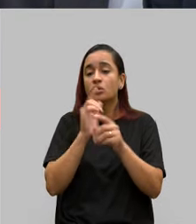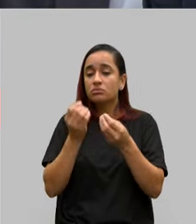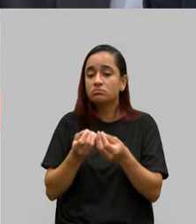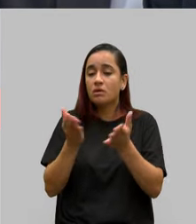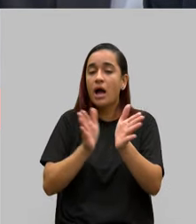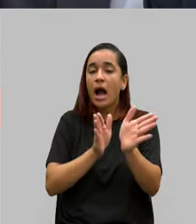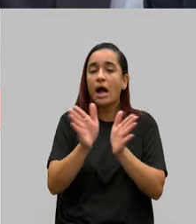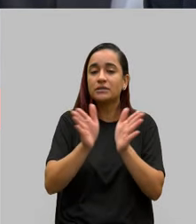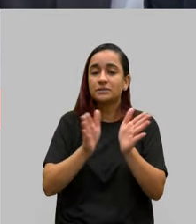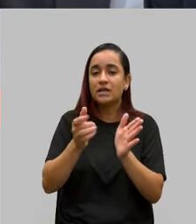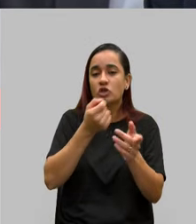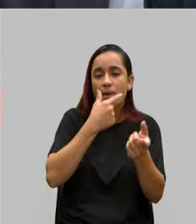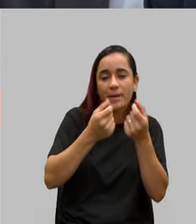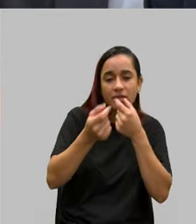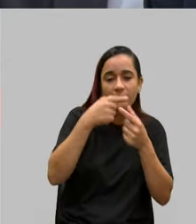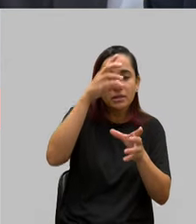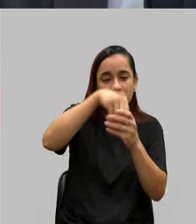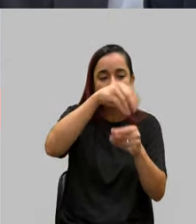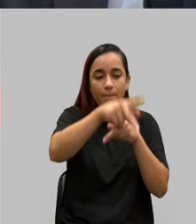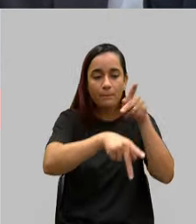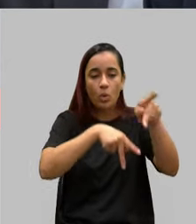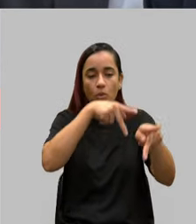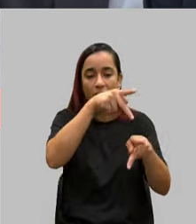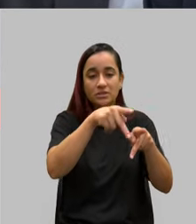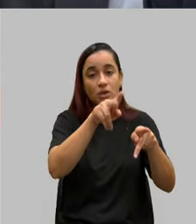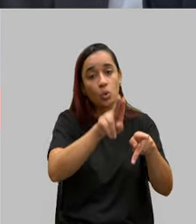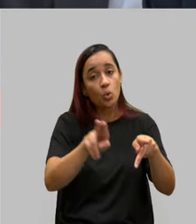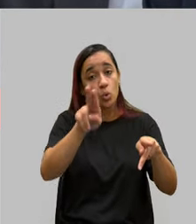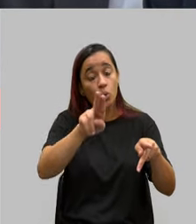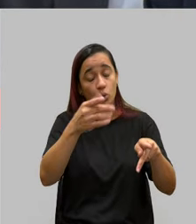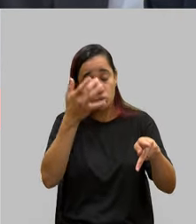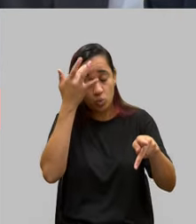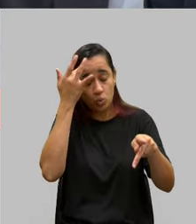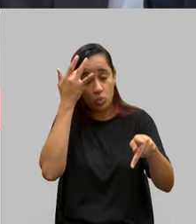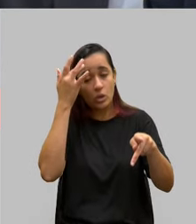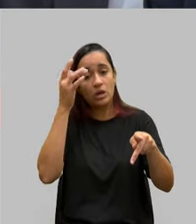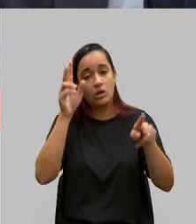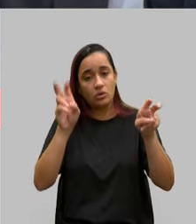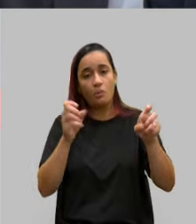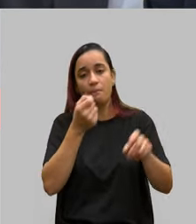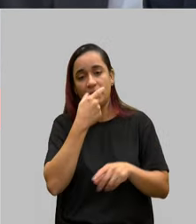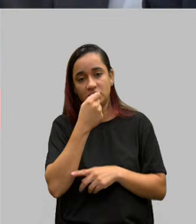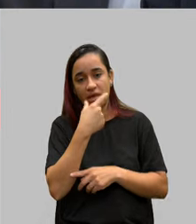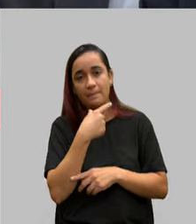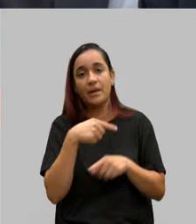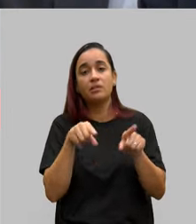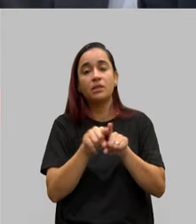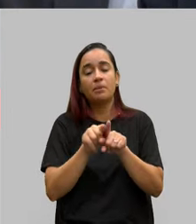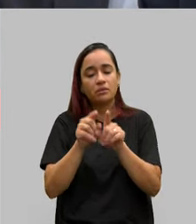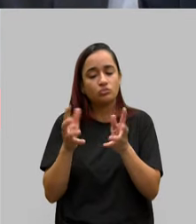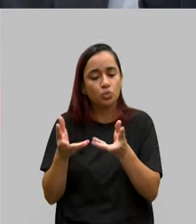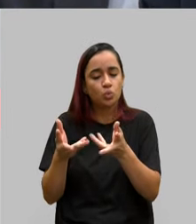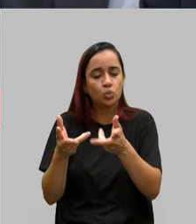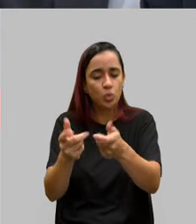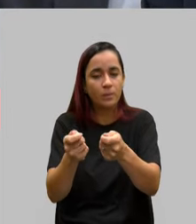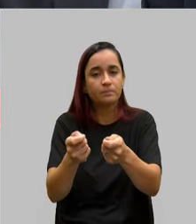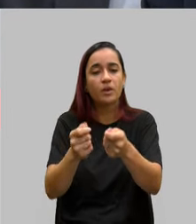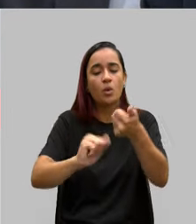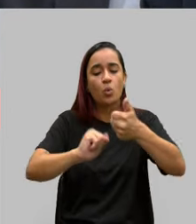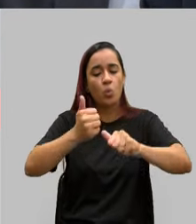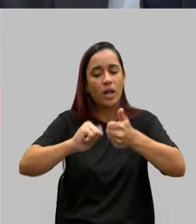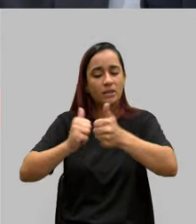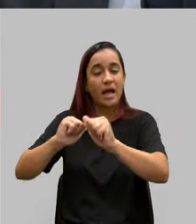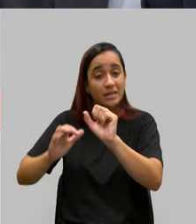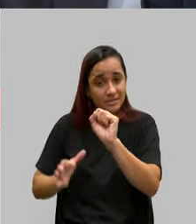população dentro da lógica do uso racional de medicamentos com qualidade e e segurança